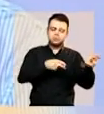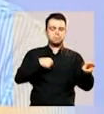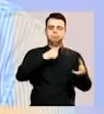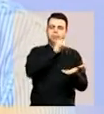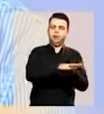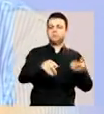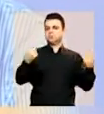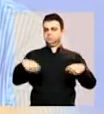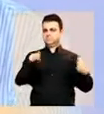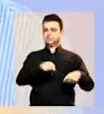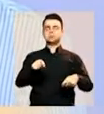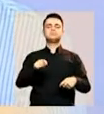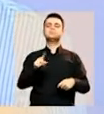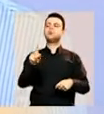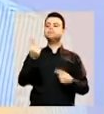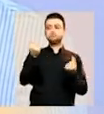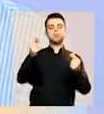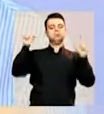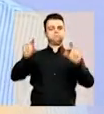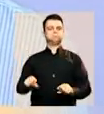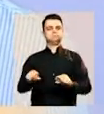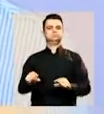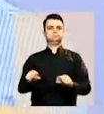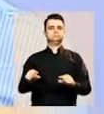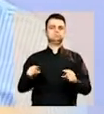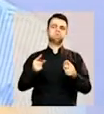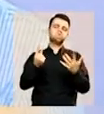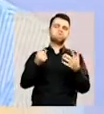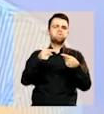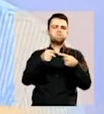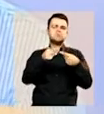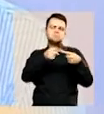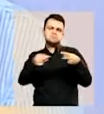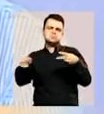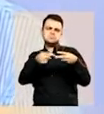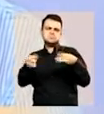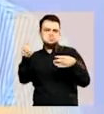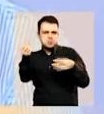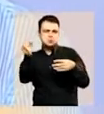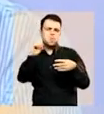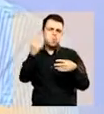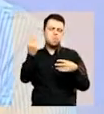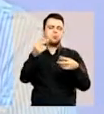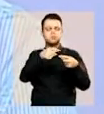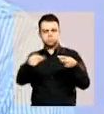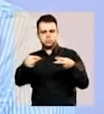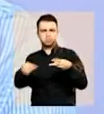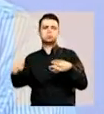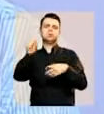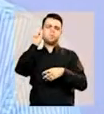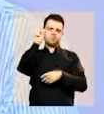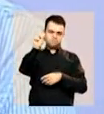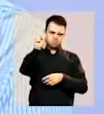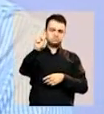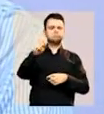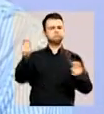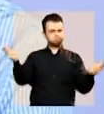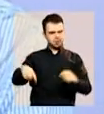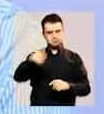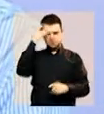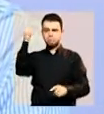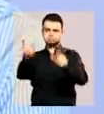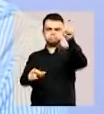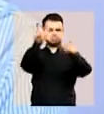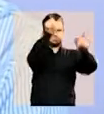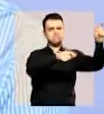baixo custo. E isso num período de 6 a 8 semanas. Isso é muito, assim, muito viável, muito plausível para você